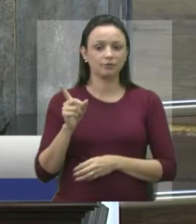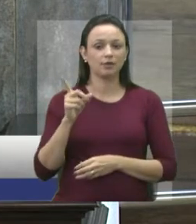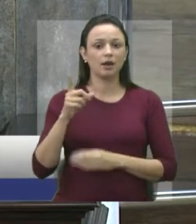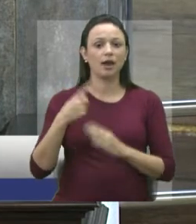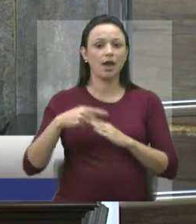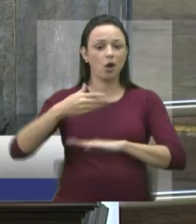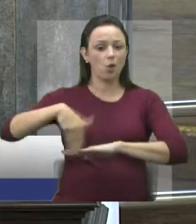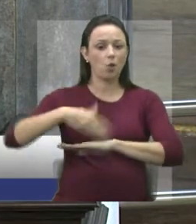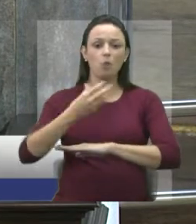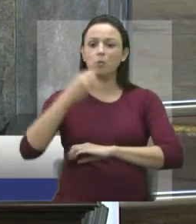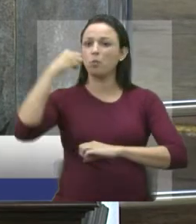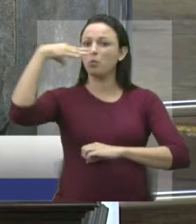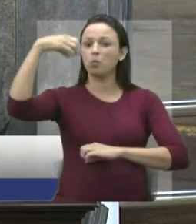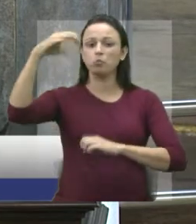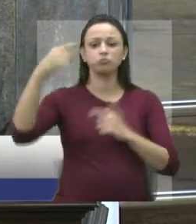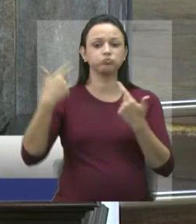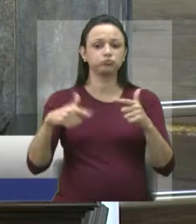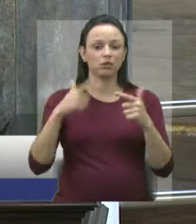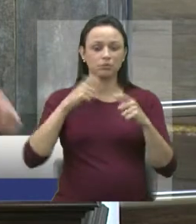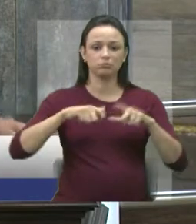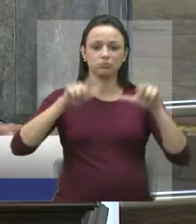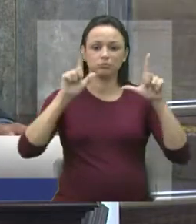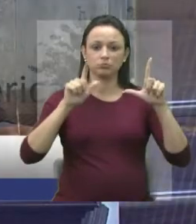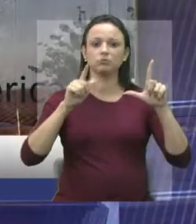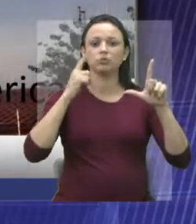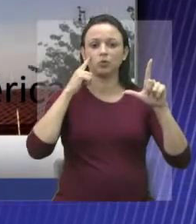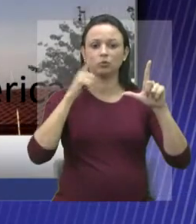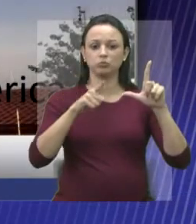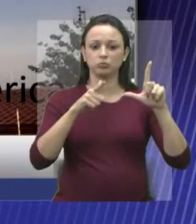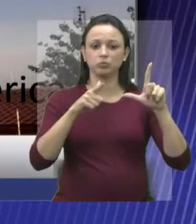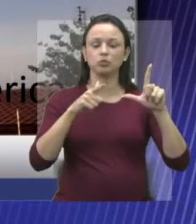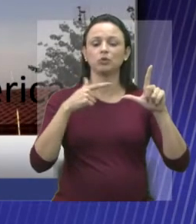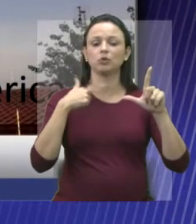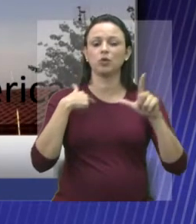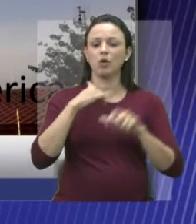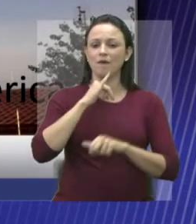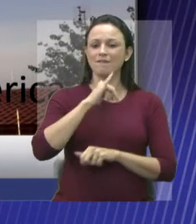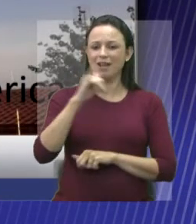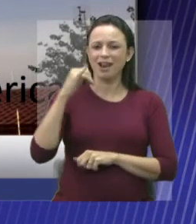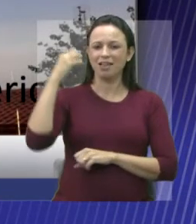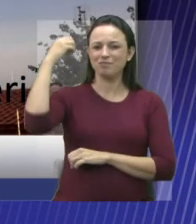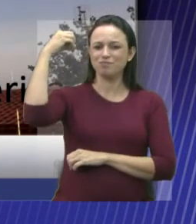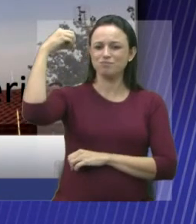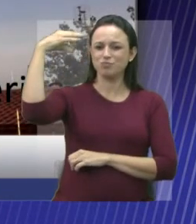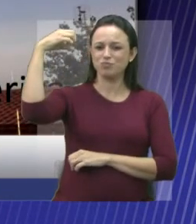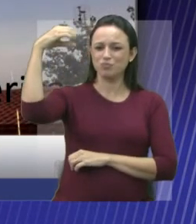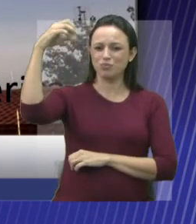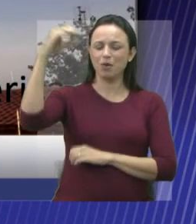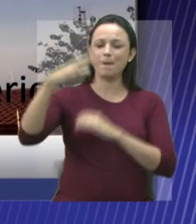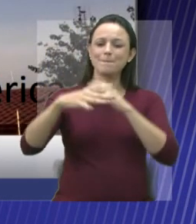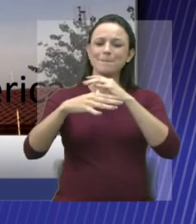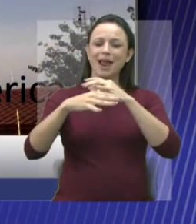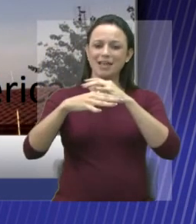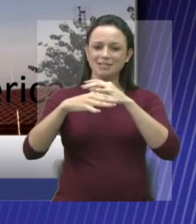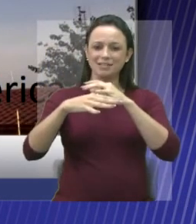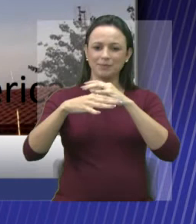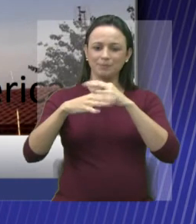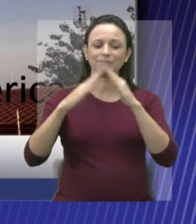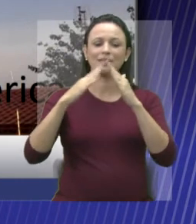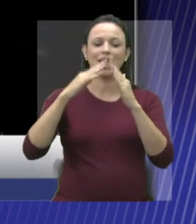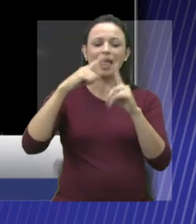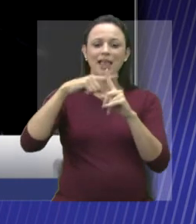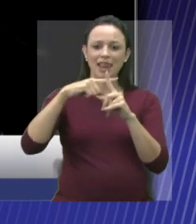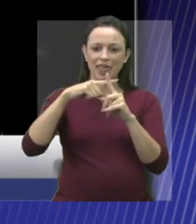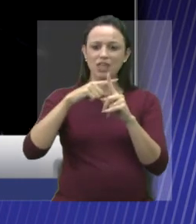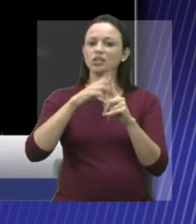Por favor, a pasta 345. Até a semana passada aqui, eu falei da iluminação da praça lá, e ao lado da igreja não tem